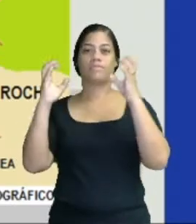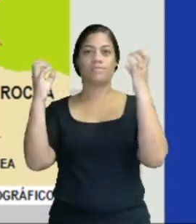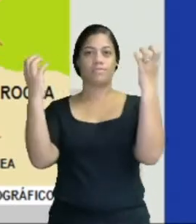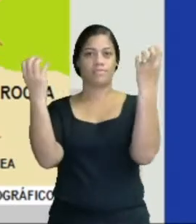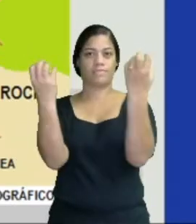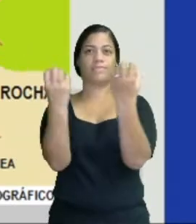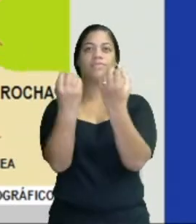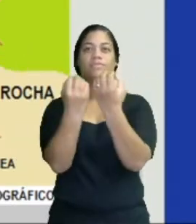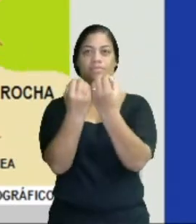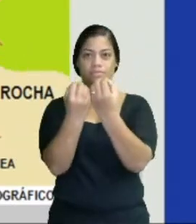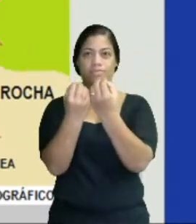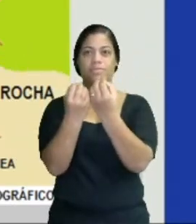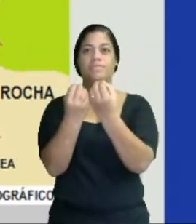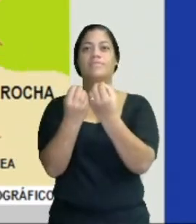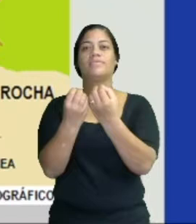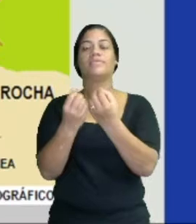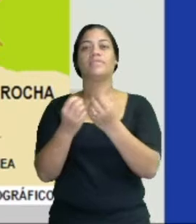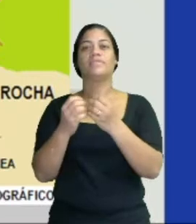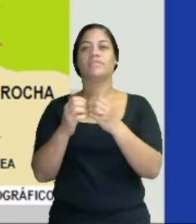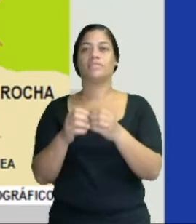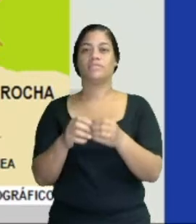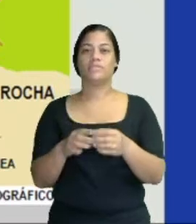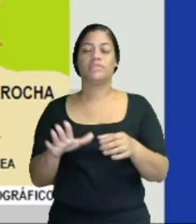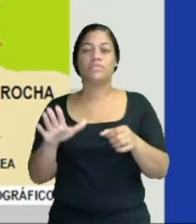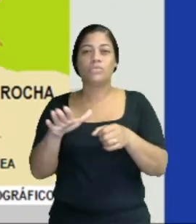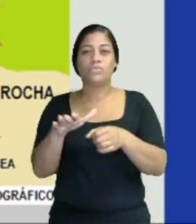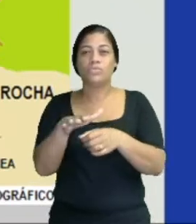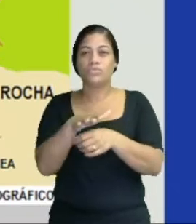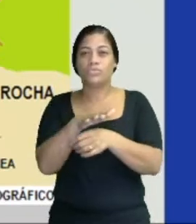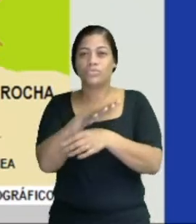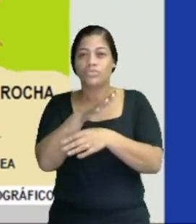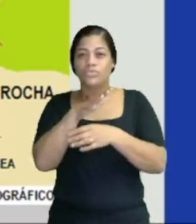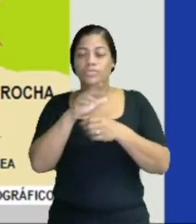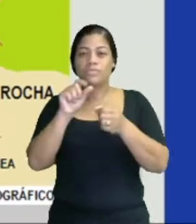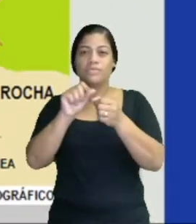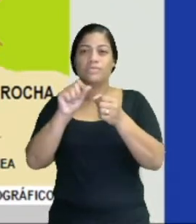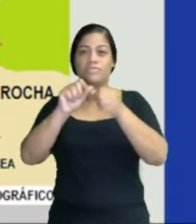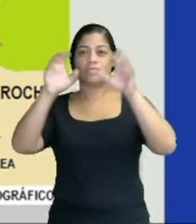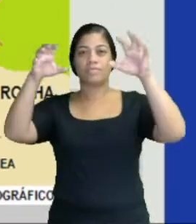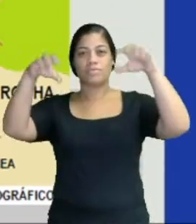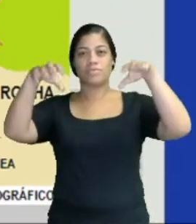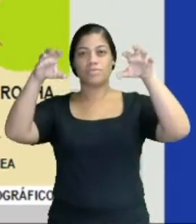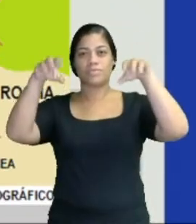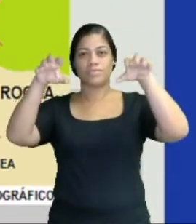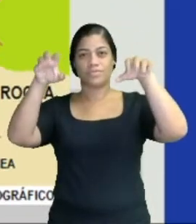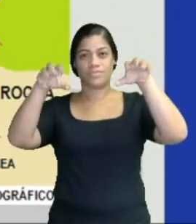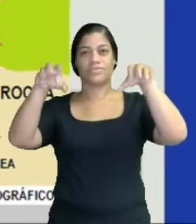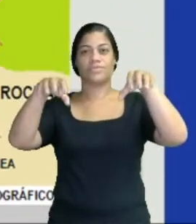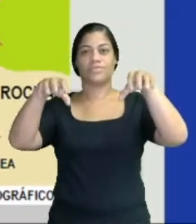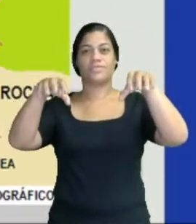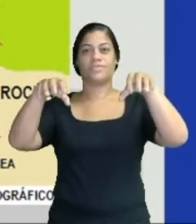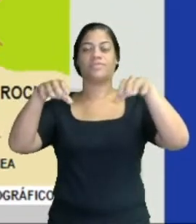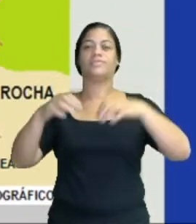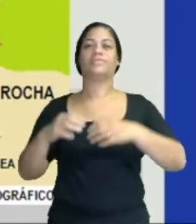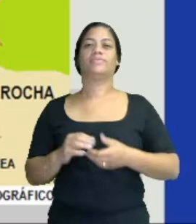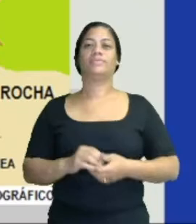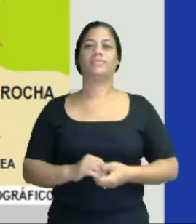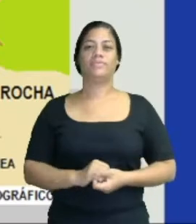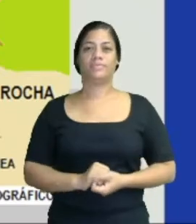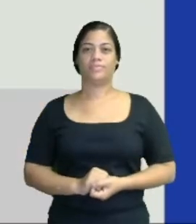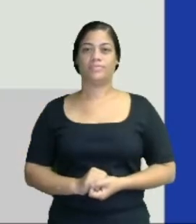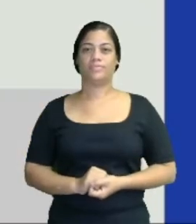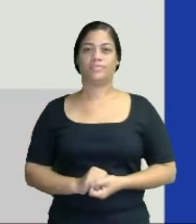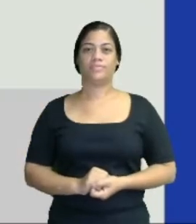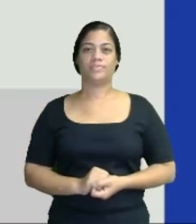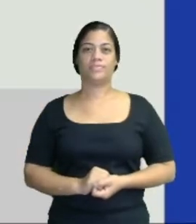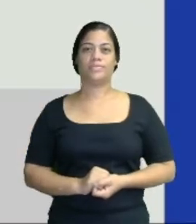nas nuvens, né, provocando, quando as nuvens estão condensadas, né, provocando a chuva, que é a precipitação.